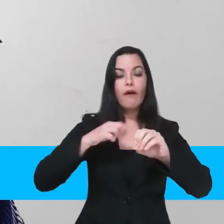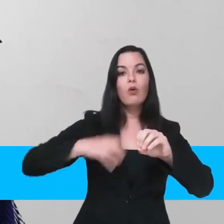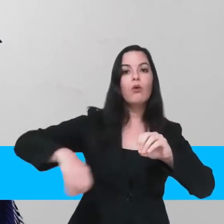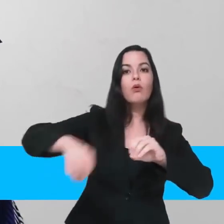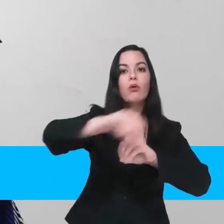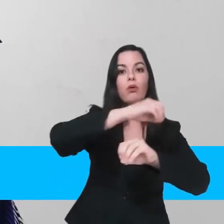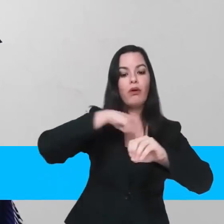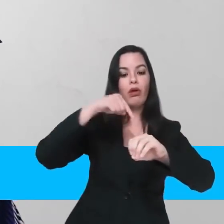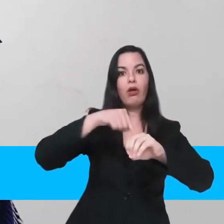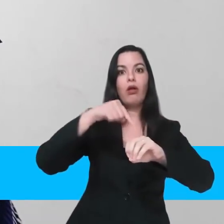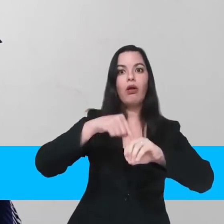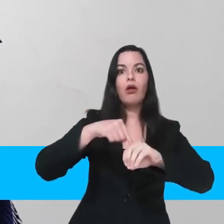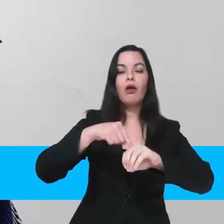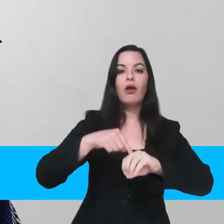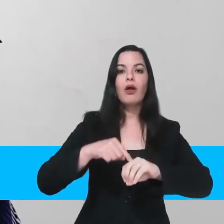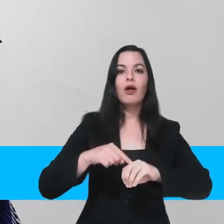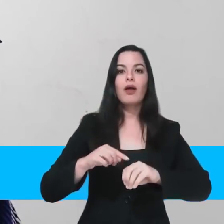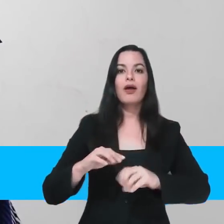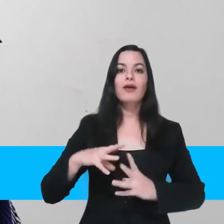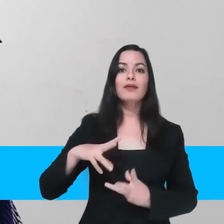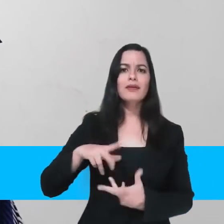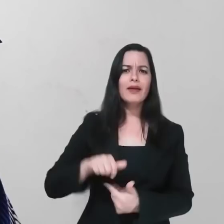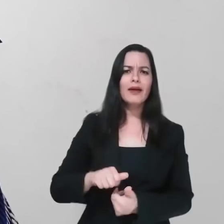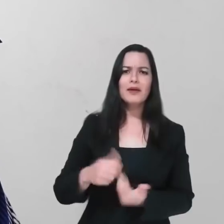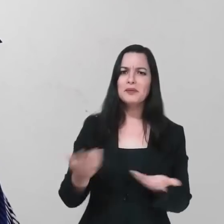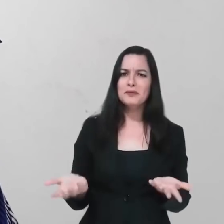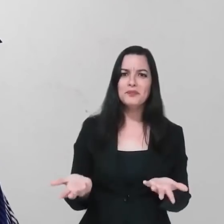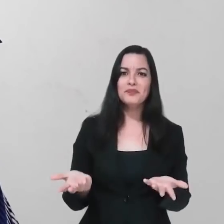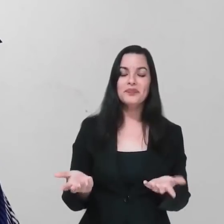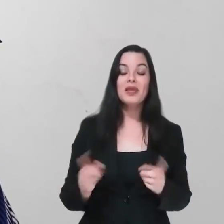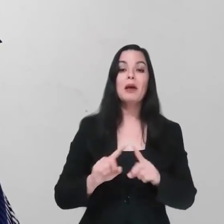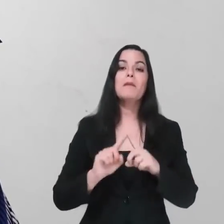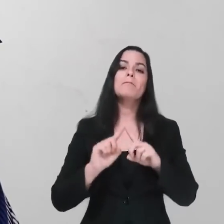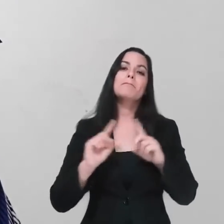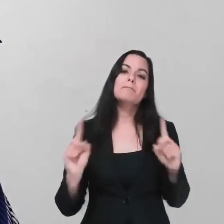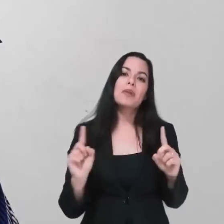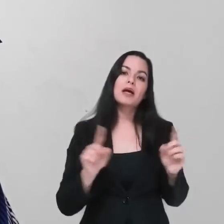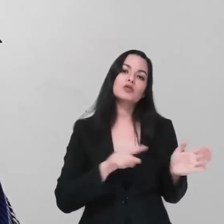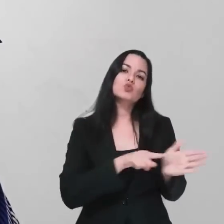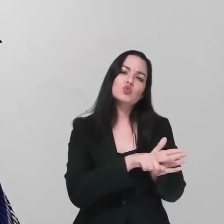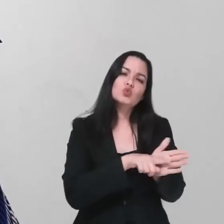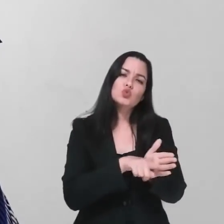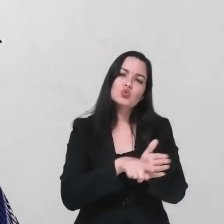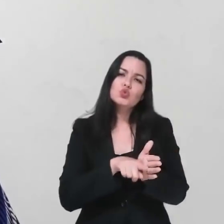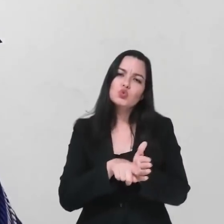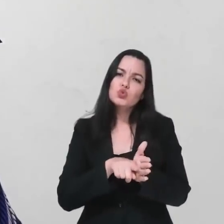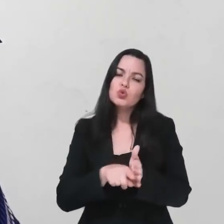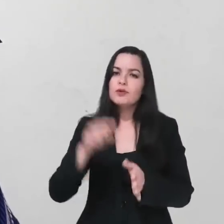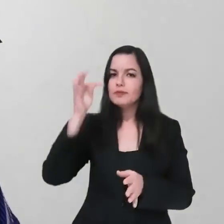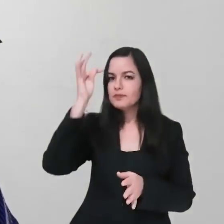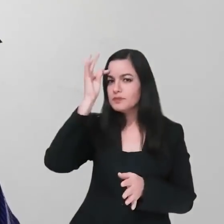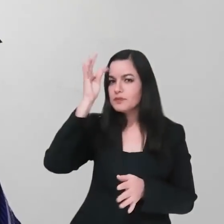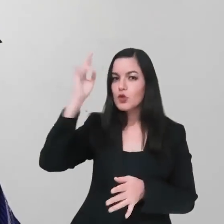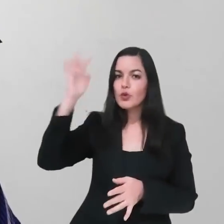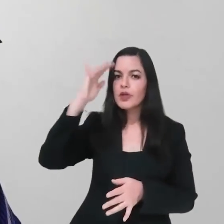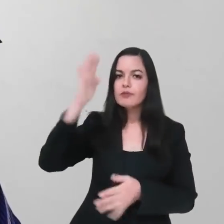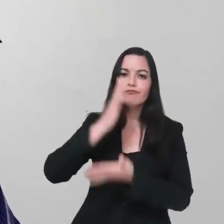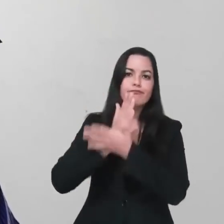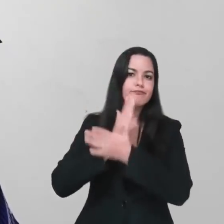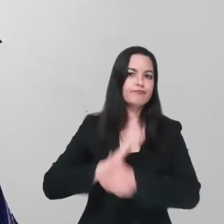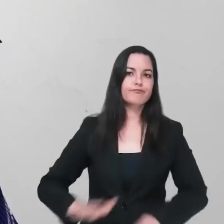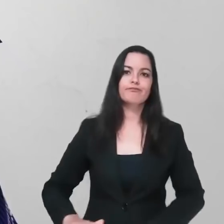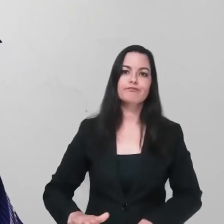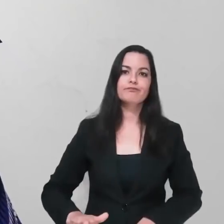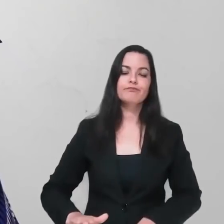Com esses estudos que eu acabei de falar, essa teoria foi então refutada e uma nova